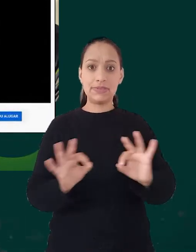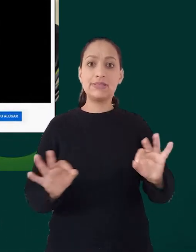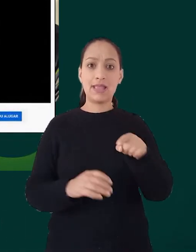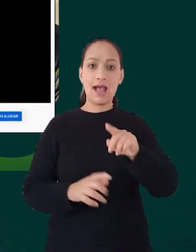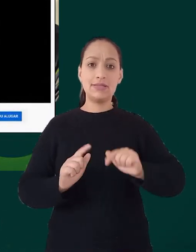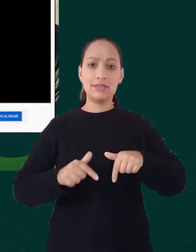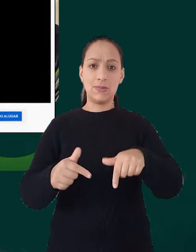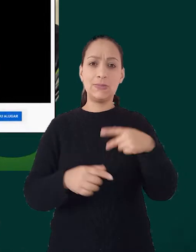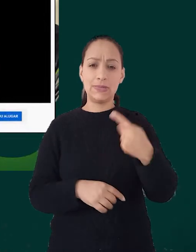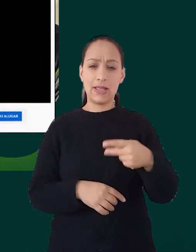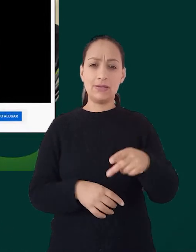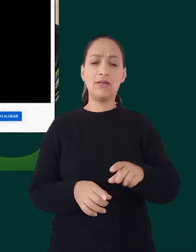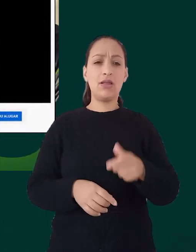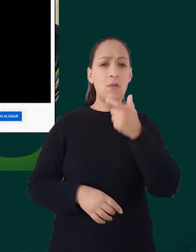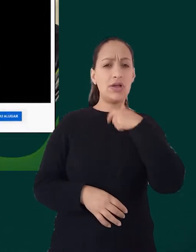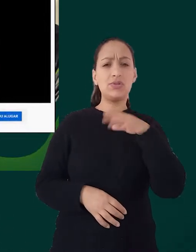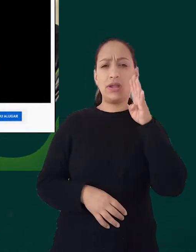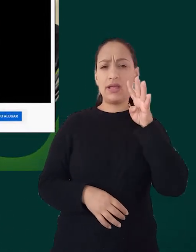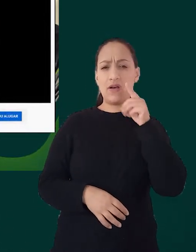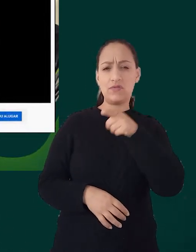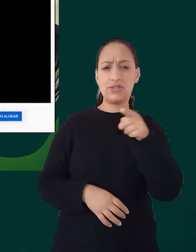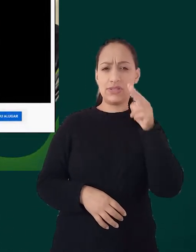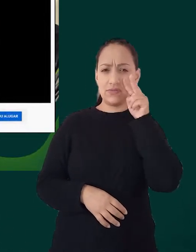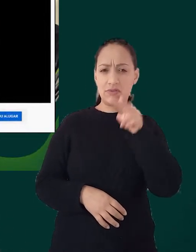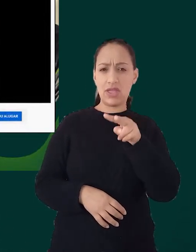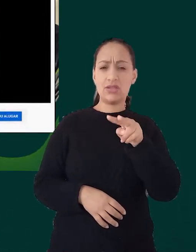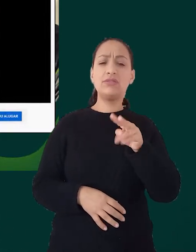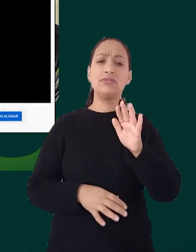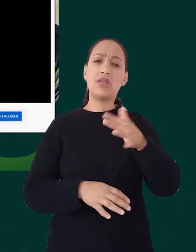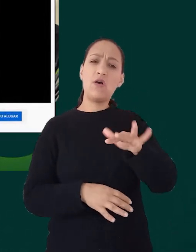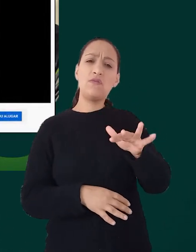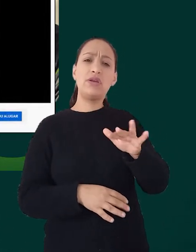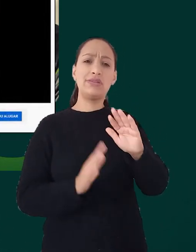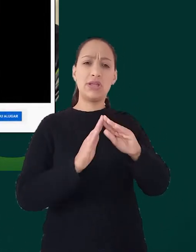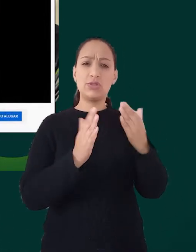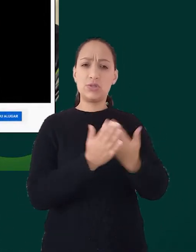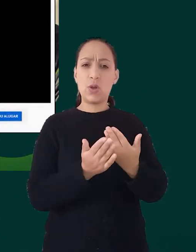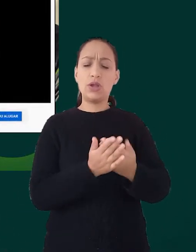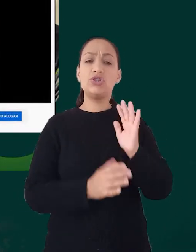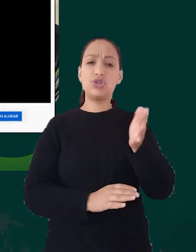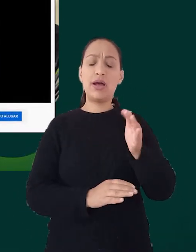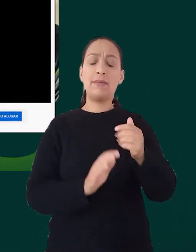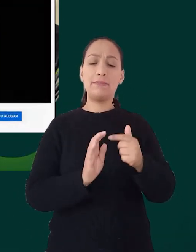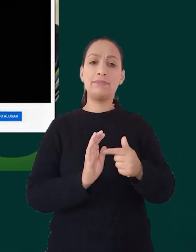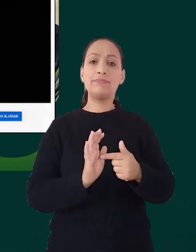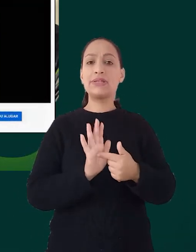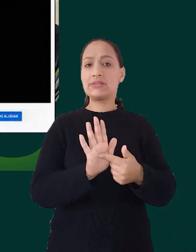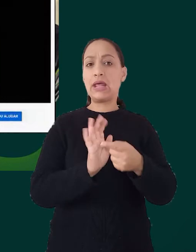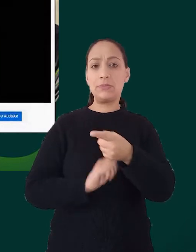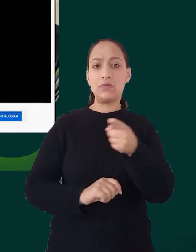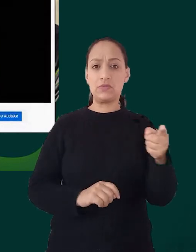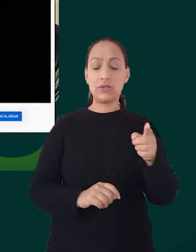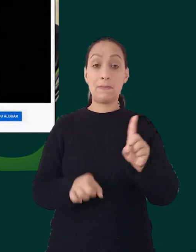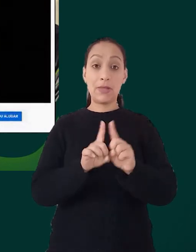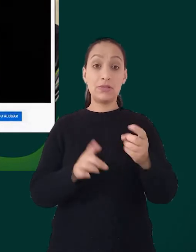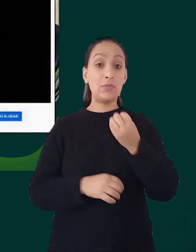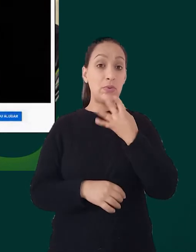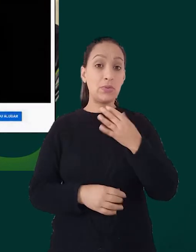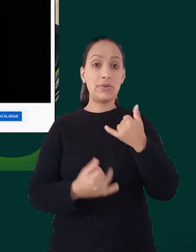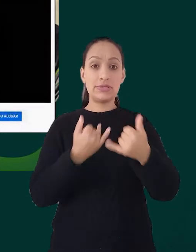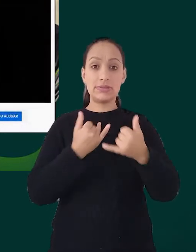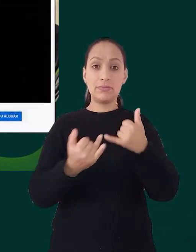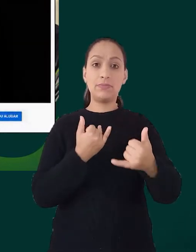até já devem ter assistido, ou talvez na escola já tenham comentado com vocês, mas é um bom exemplo, assim, de como existem